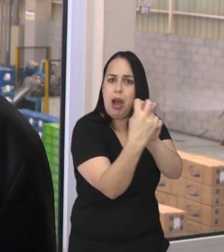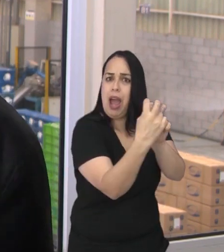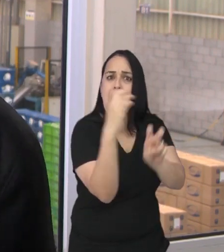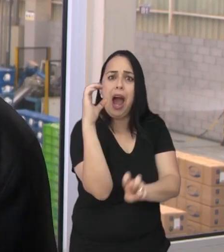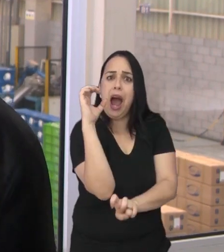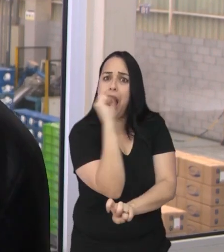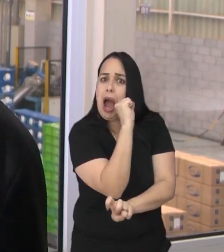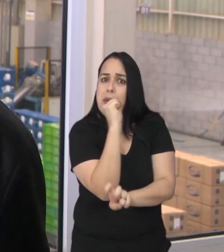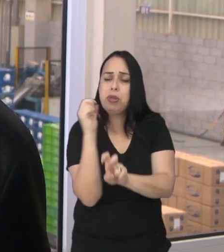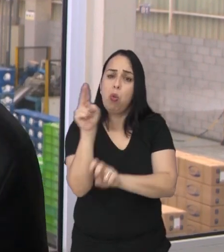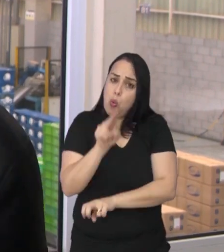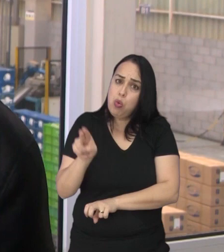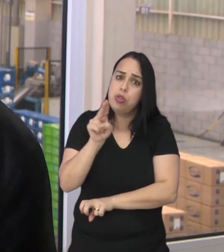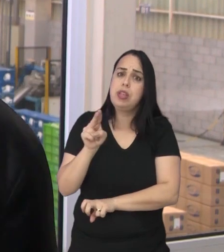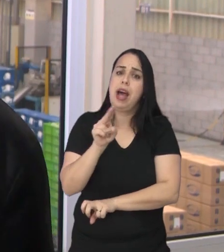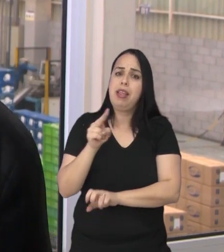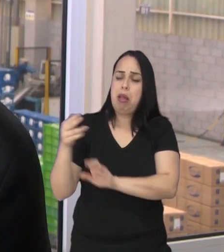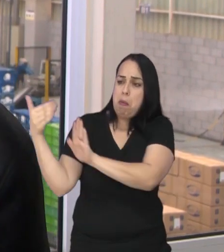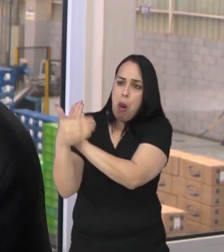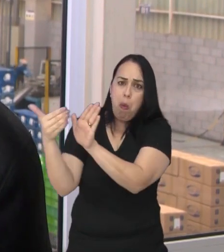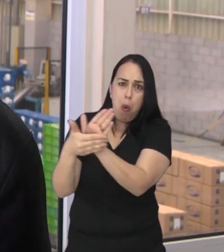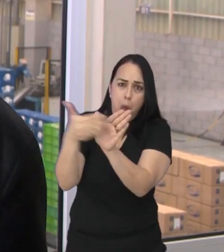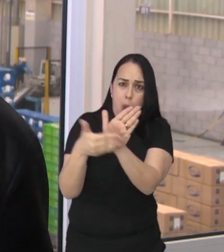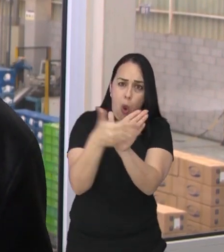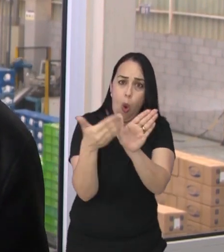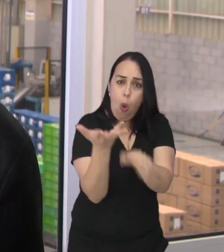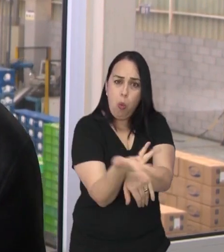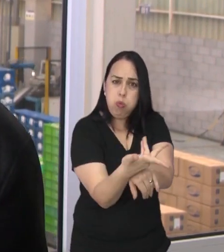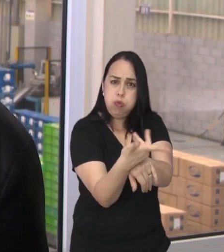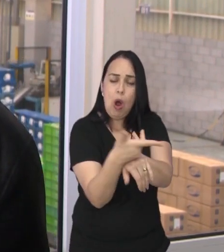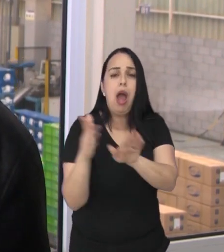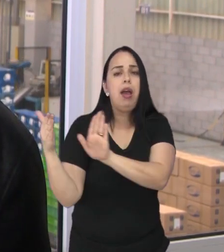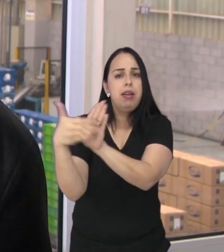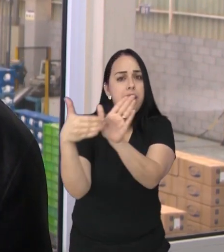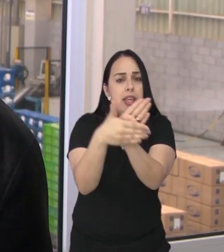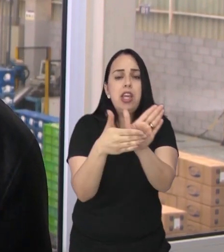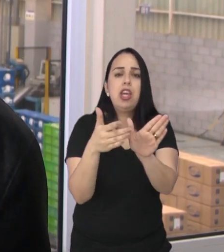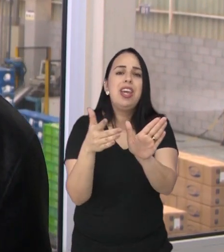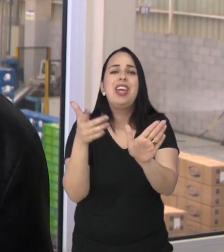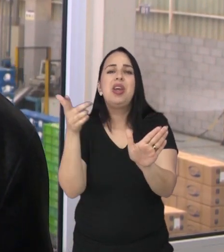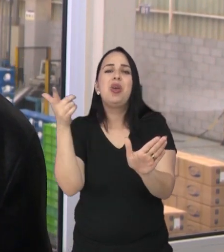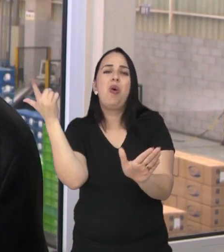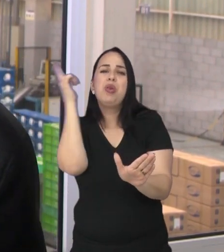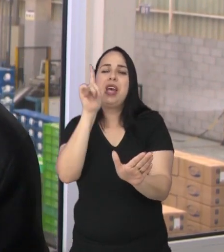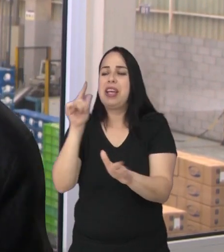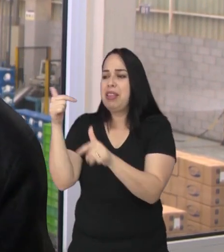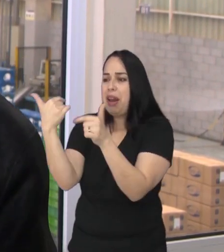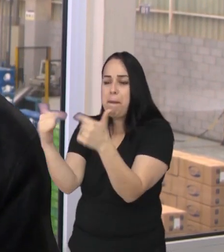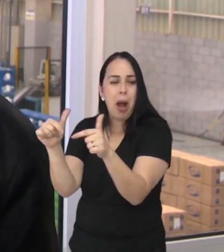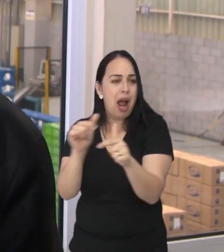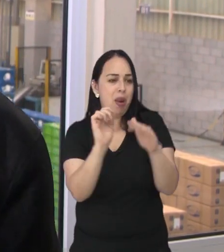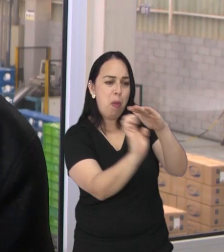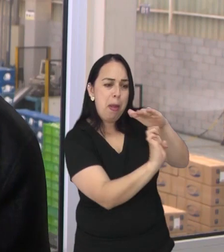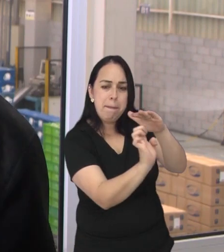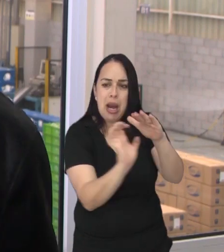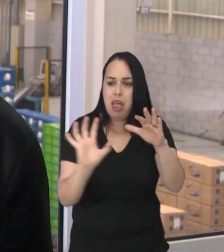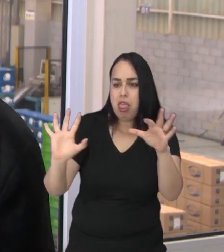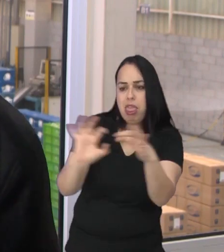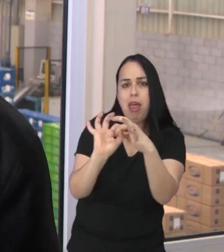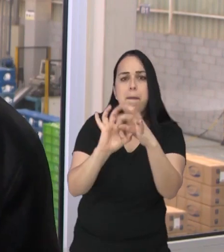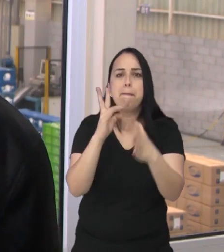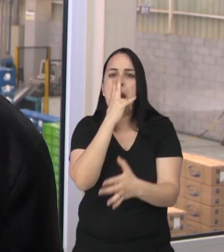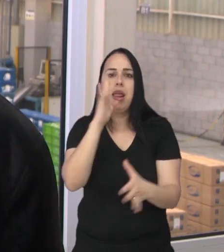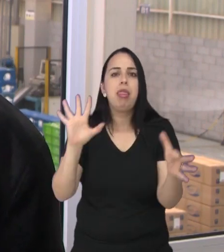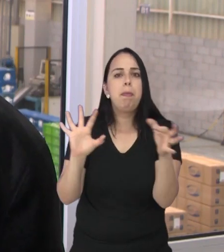se movimenta através de trem ou trem de alta velocidade, que você consegue aproximar trabalho, as empresas,